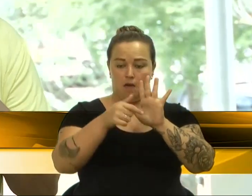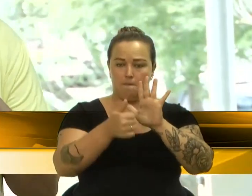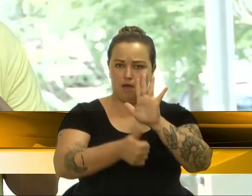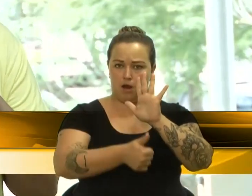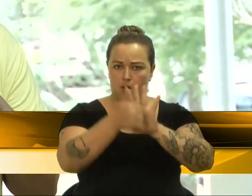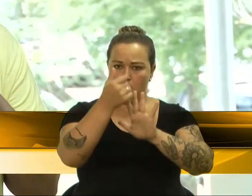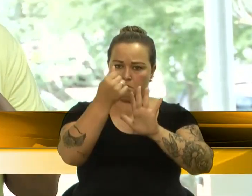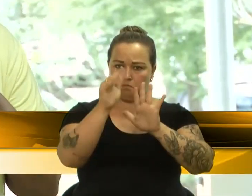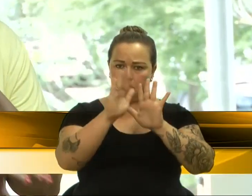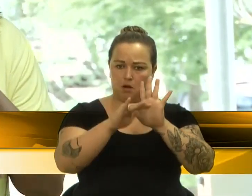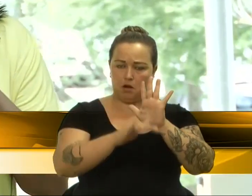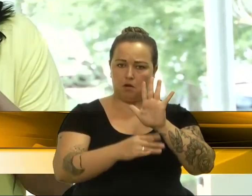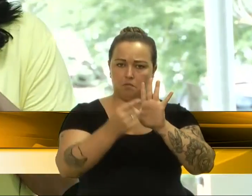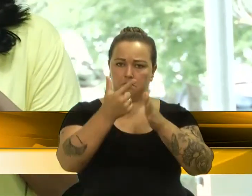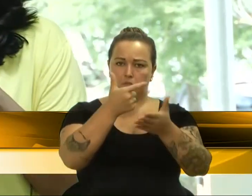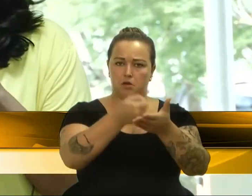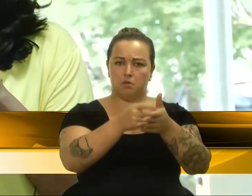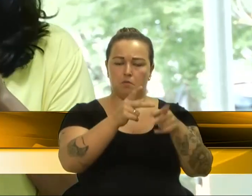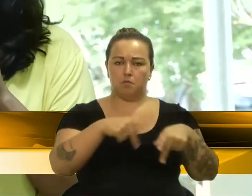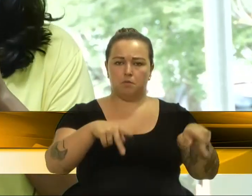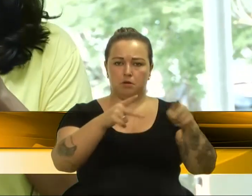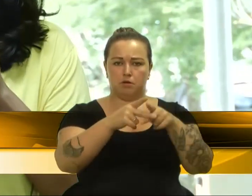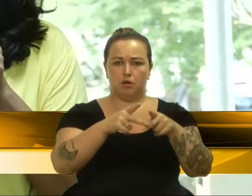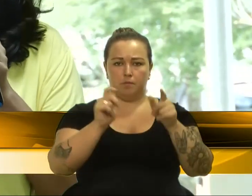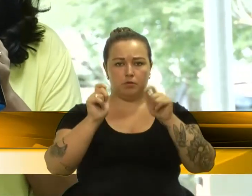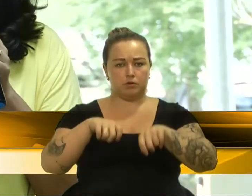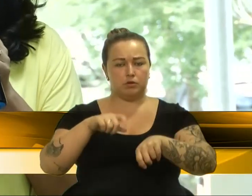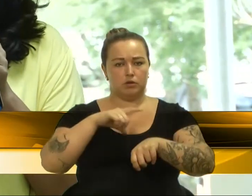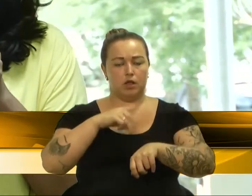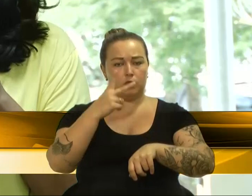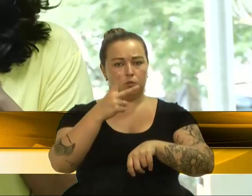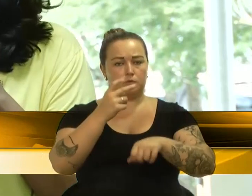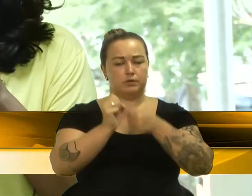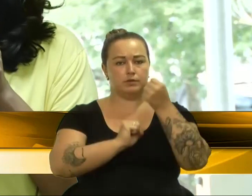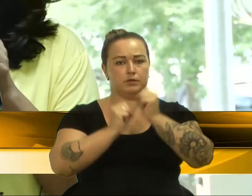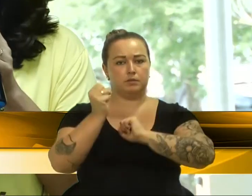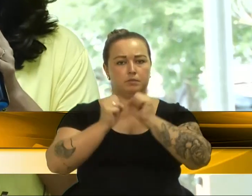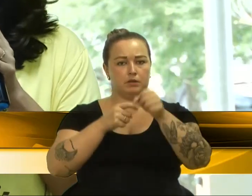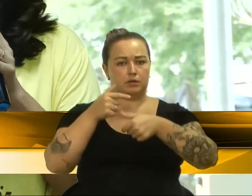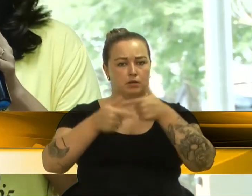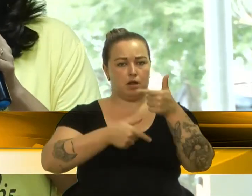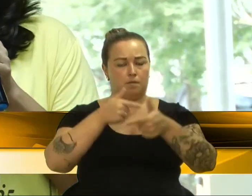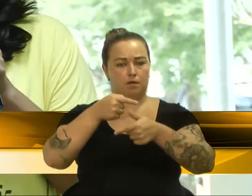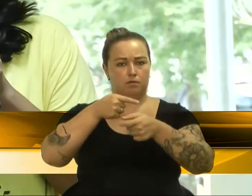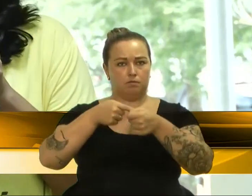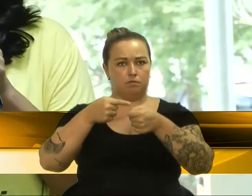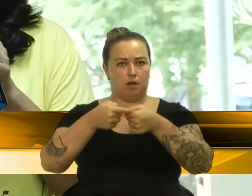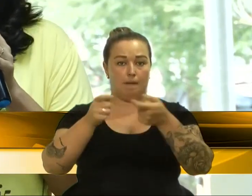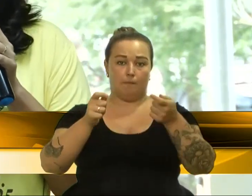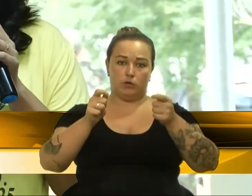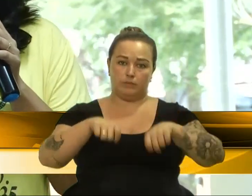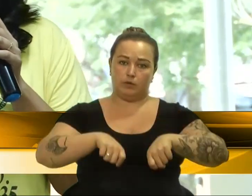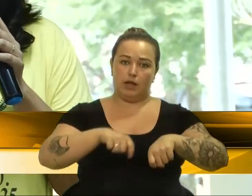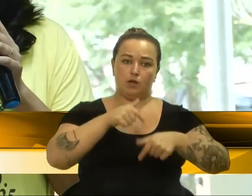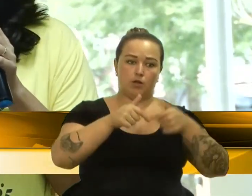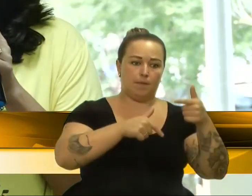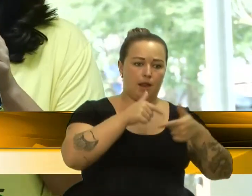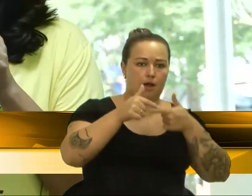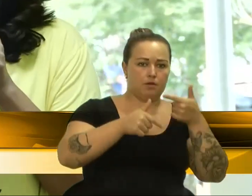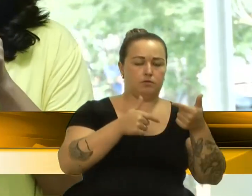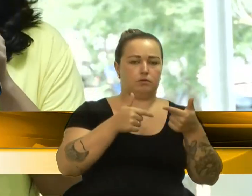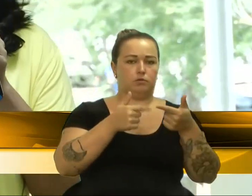E a possibilidade de ter duas empresas em Caxias do Sul operando, a possibilidade, não quer dizer que